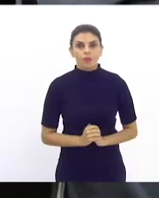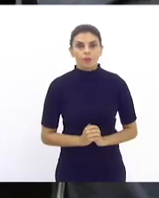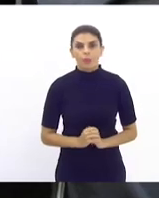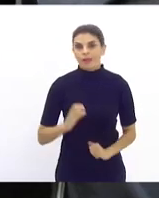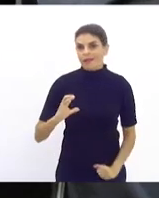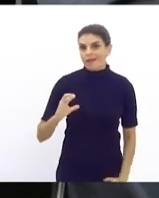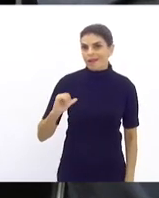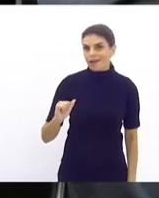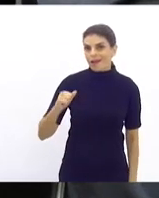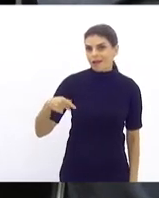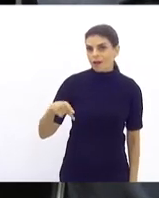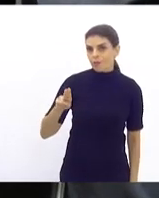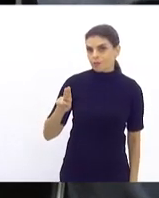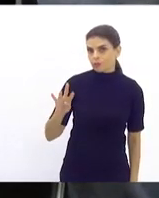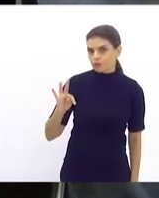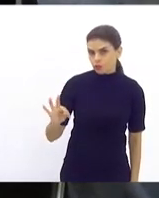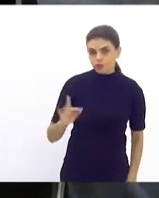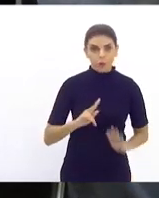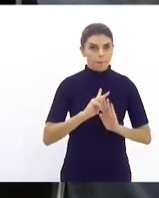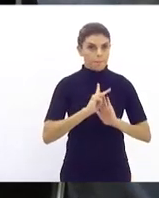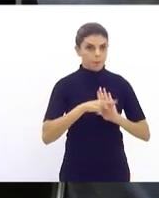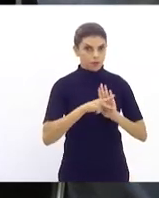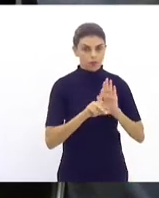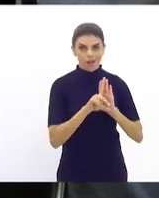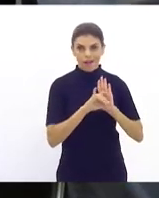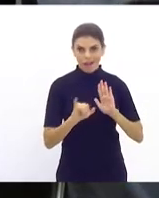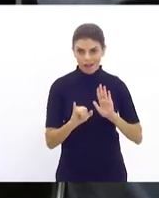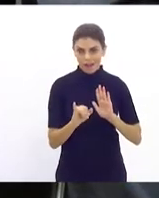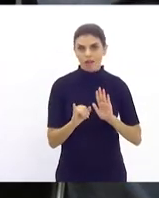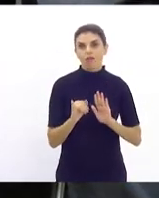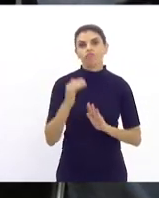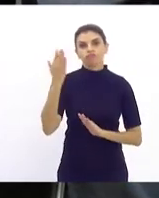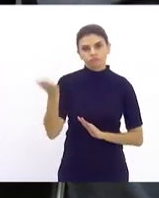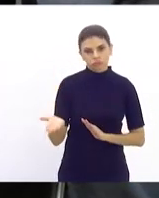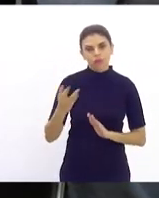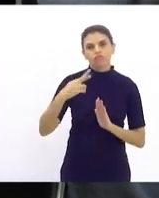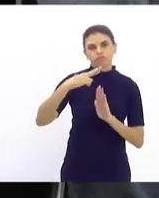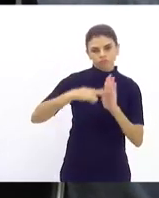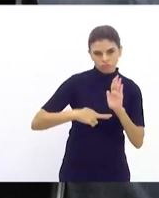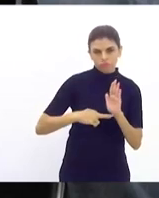caput do projeto de lei que V. Excelência está relatando,